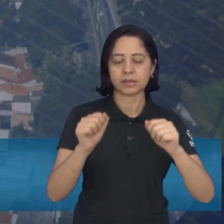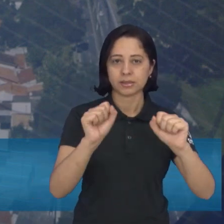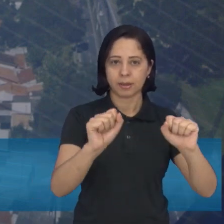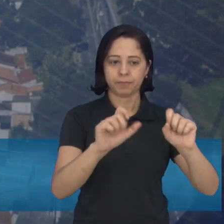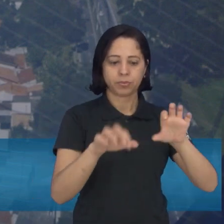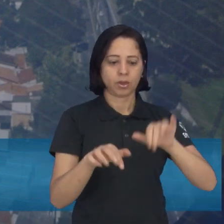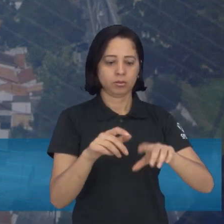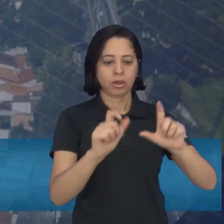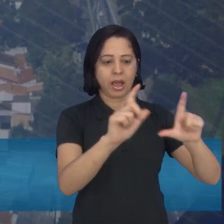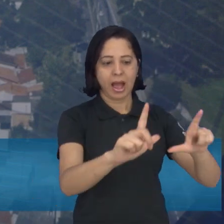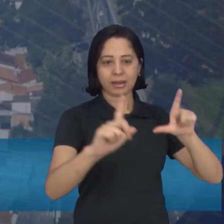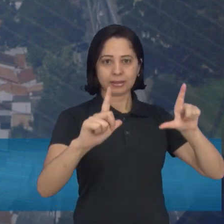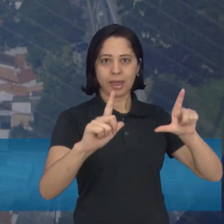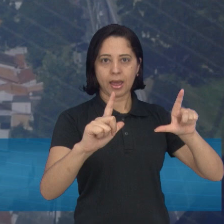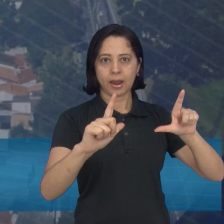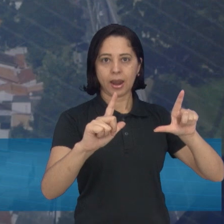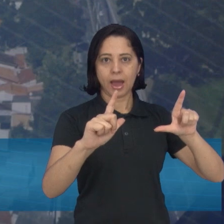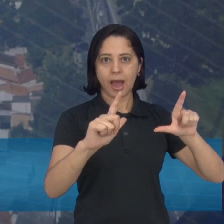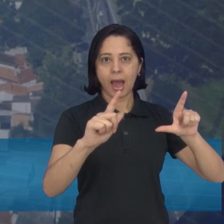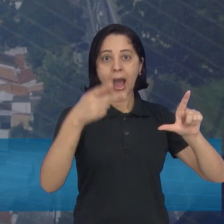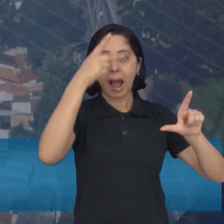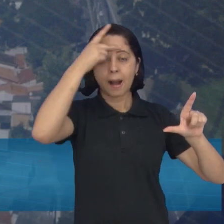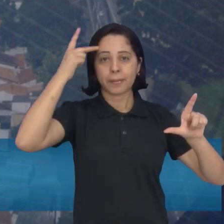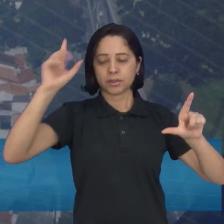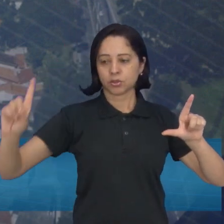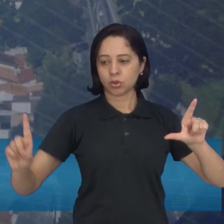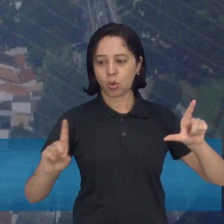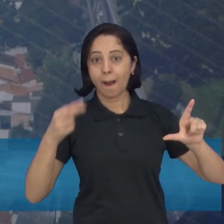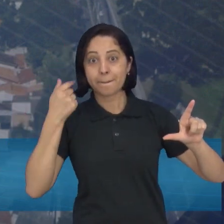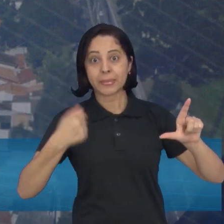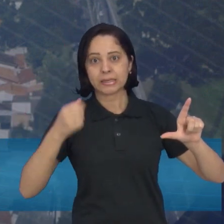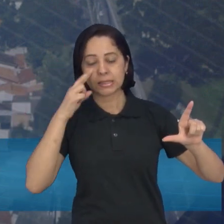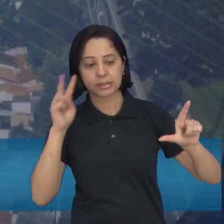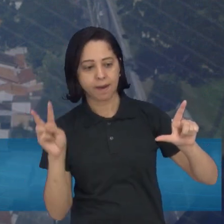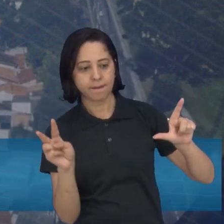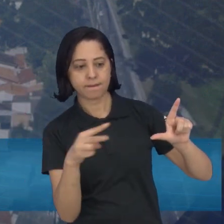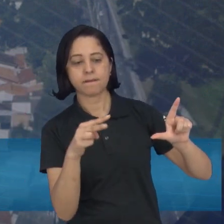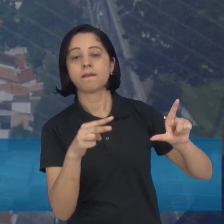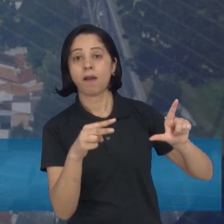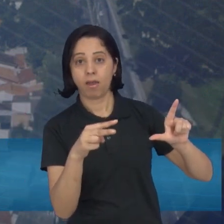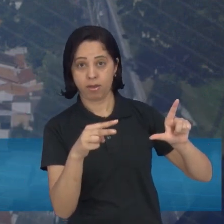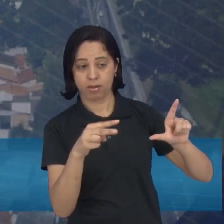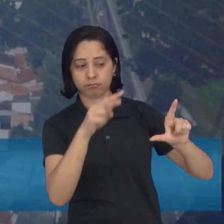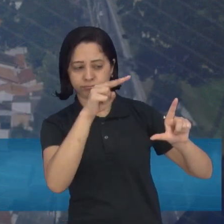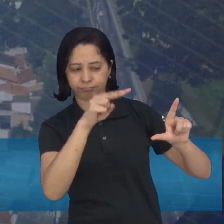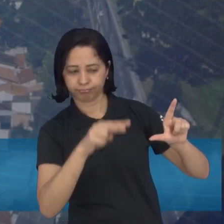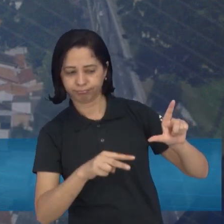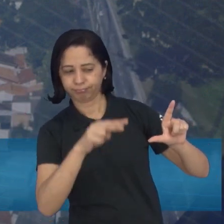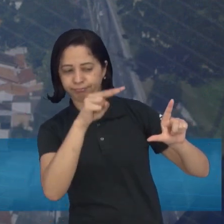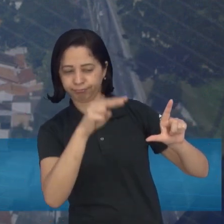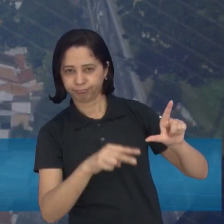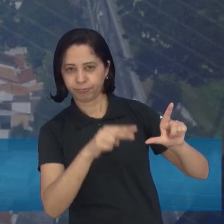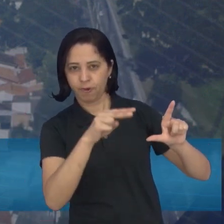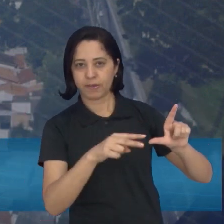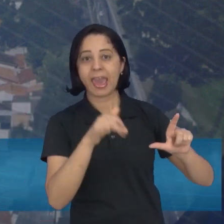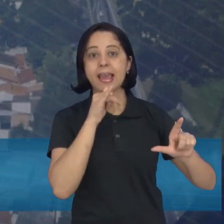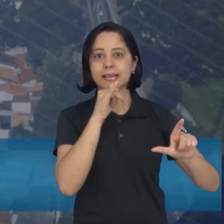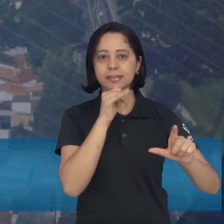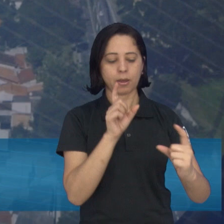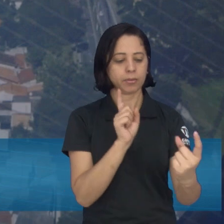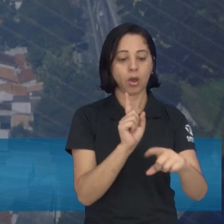do computador de uma forma visível para que o cliente consiga acompanhar todos os lançamentos, todos